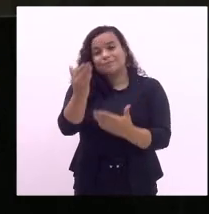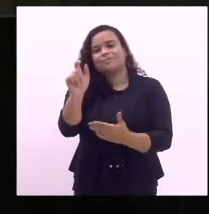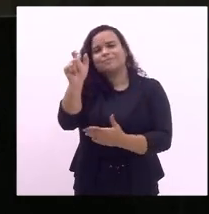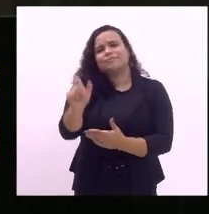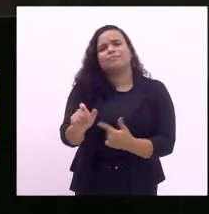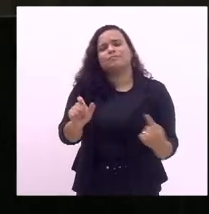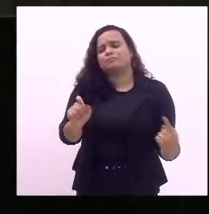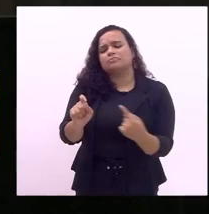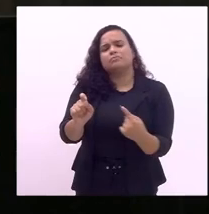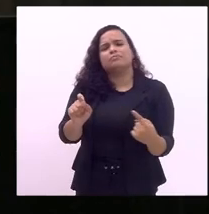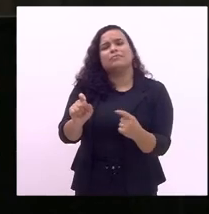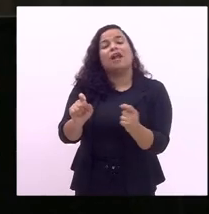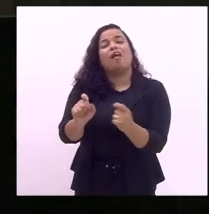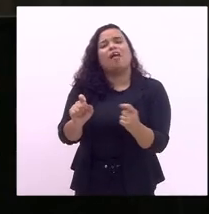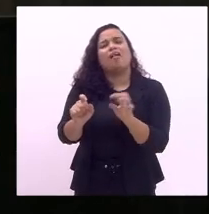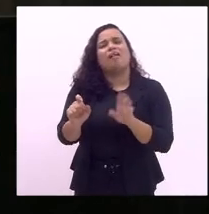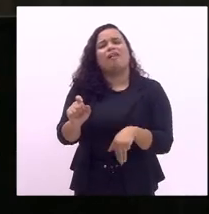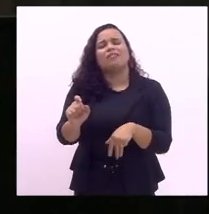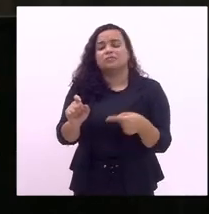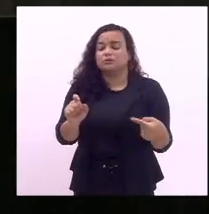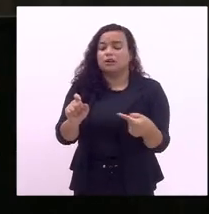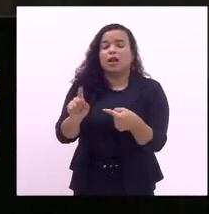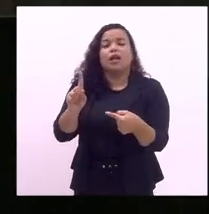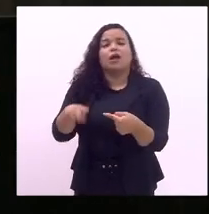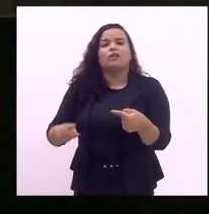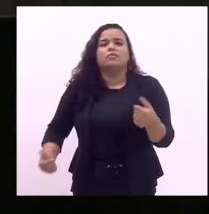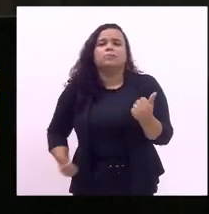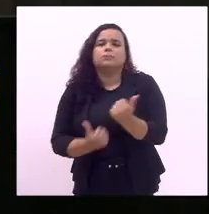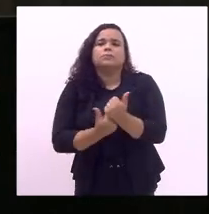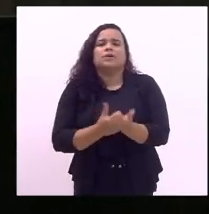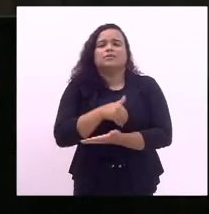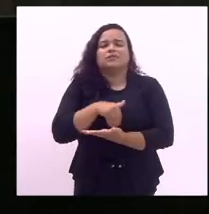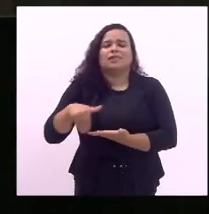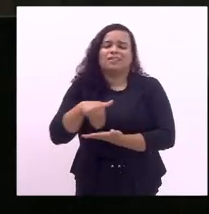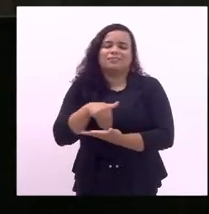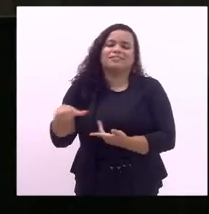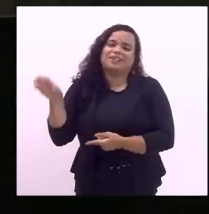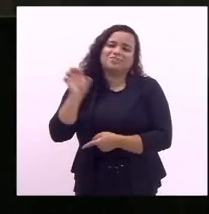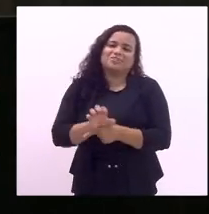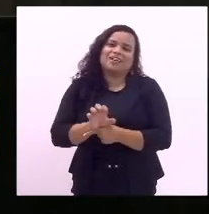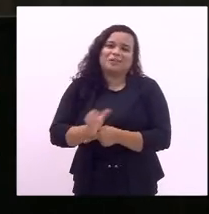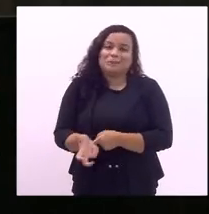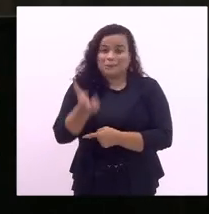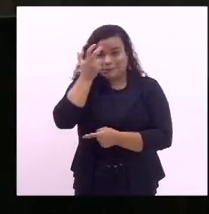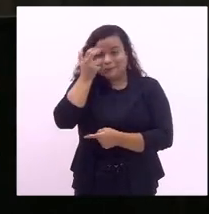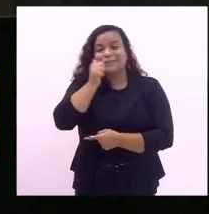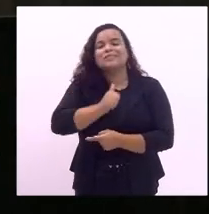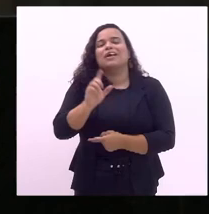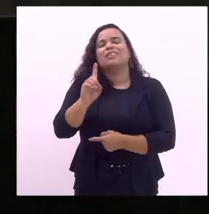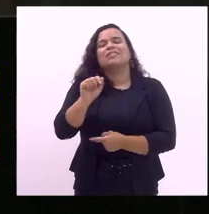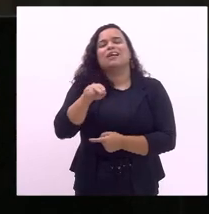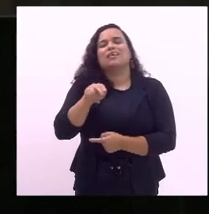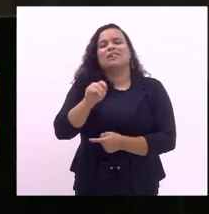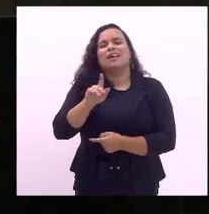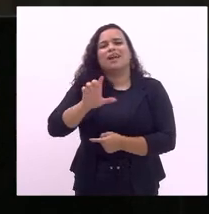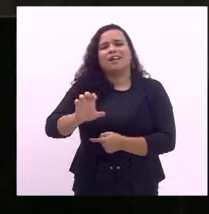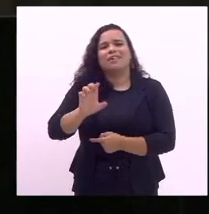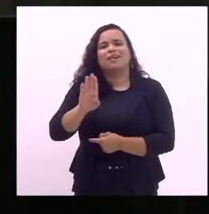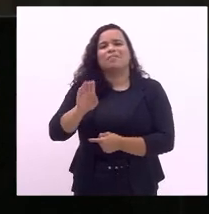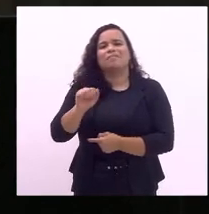também, não é, a contribuição da nossa secretária de Estado de Cultura, Daniele Barros,